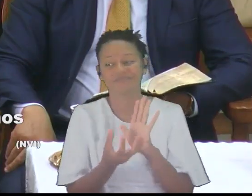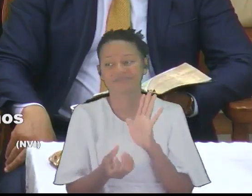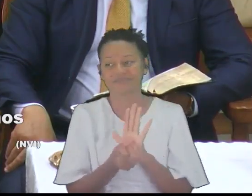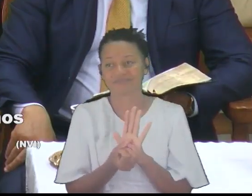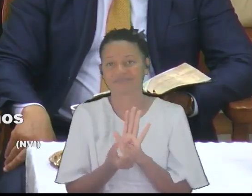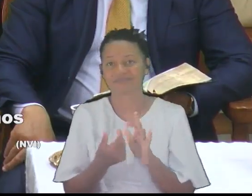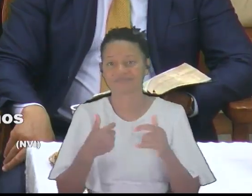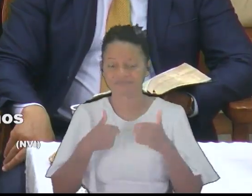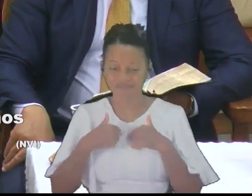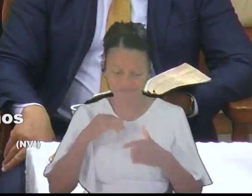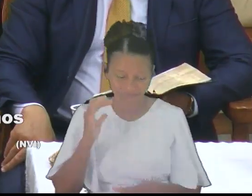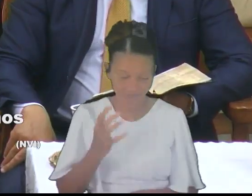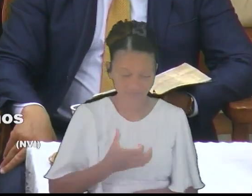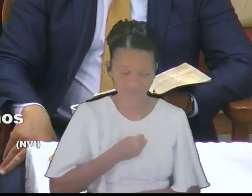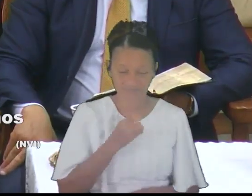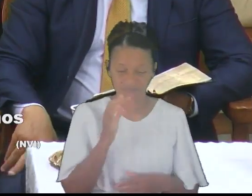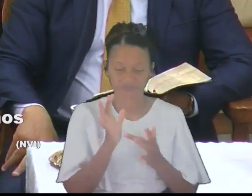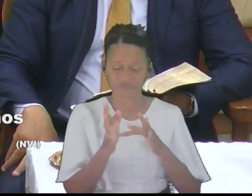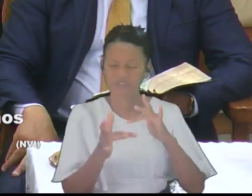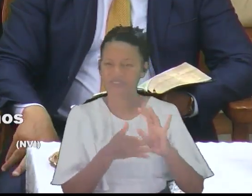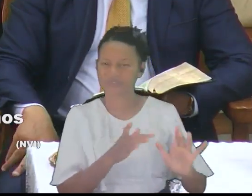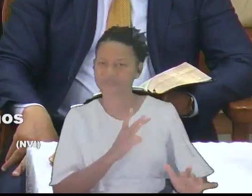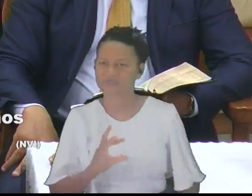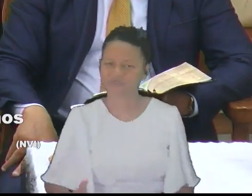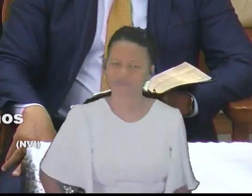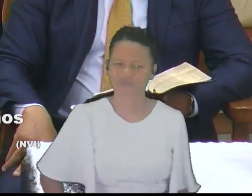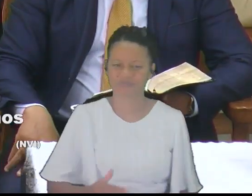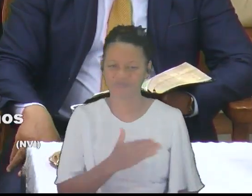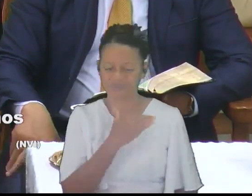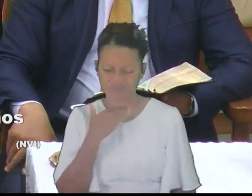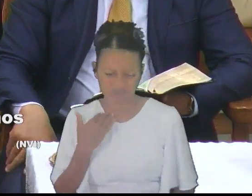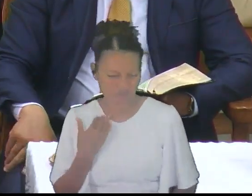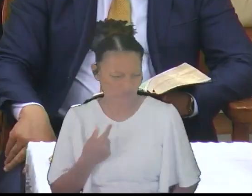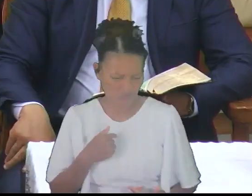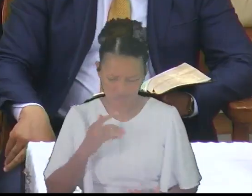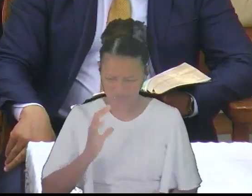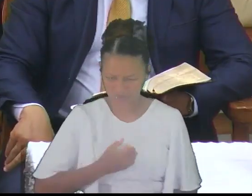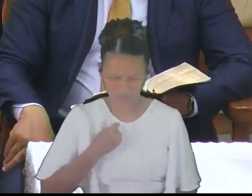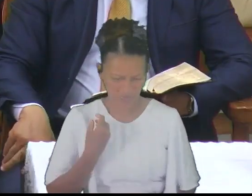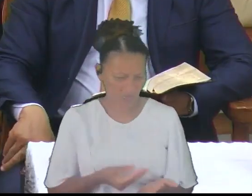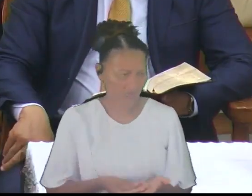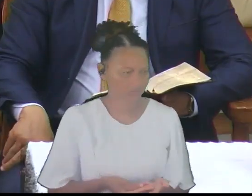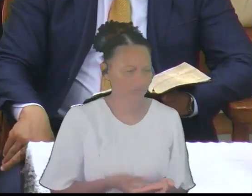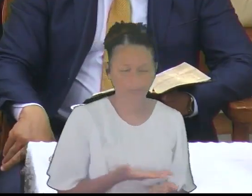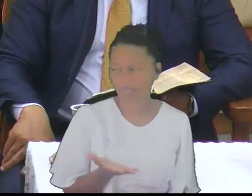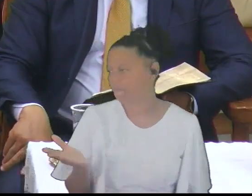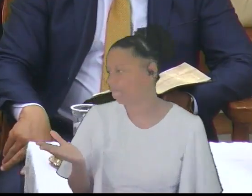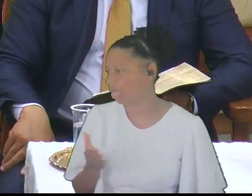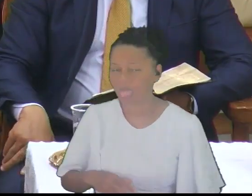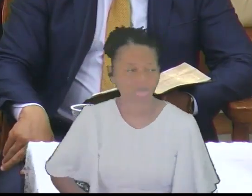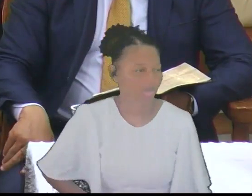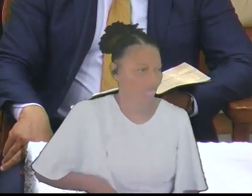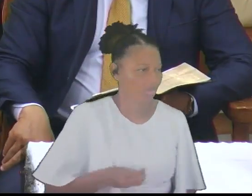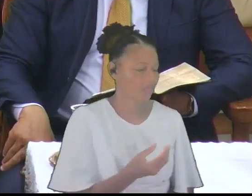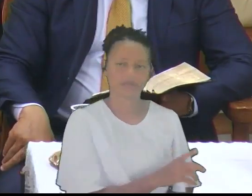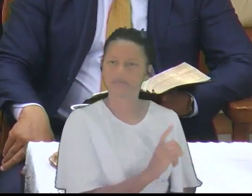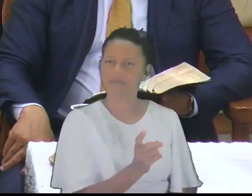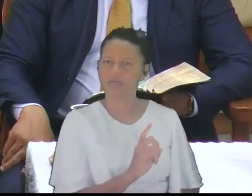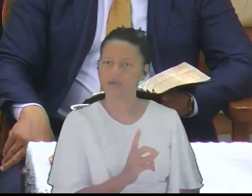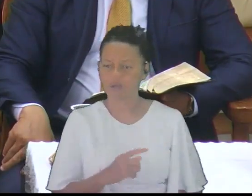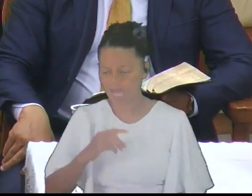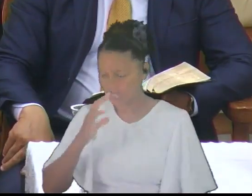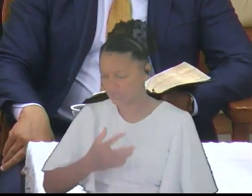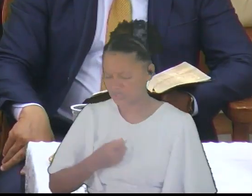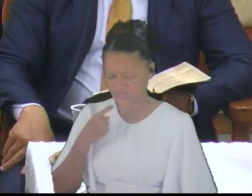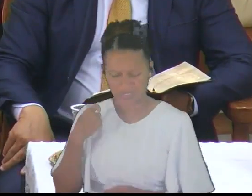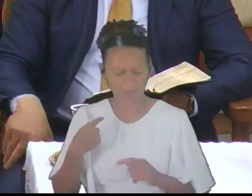Eu sou salvo porque Cristo morreu. Eu não sou salvo porque dou esmola. Eu não sou salvo porque eu faço bem. Eu não sou salvo porque eu sou